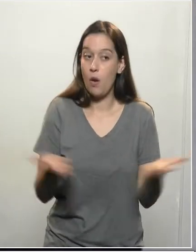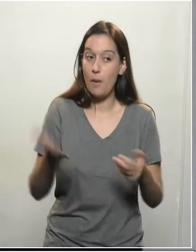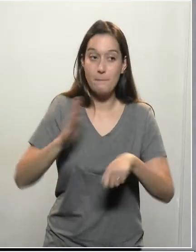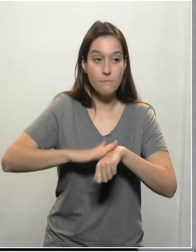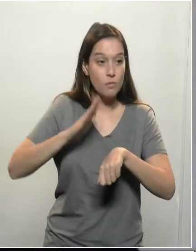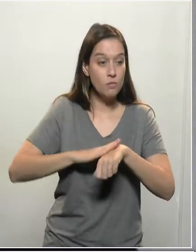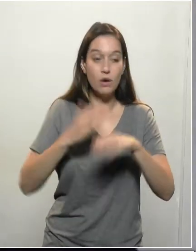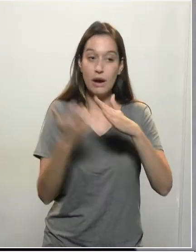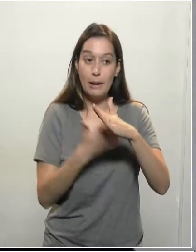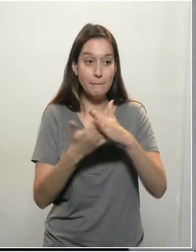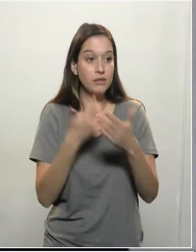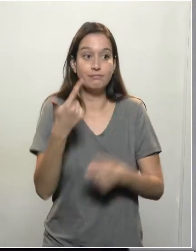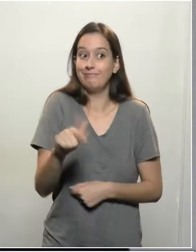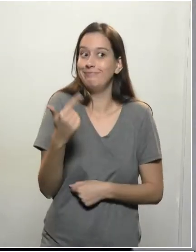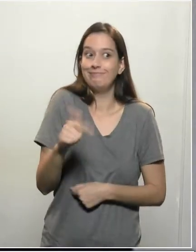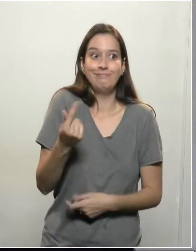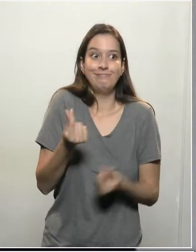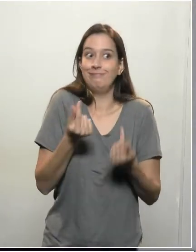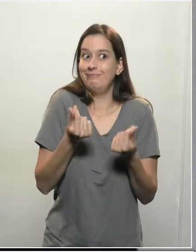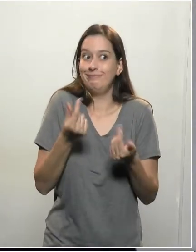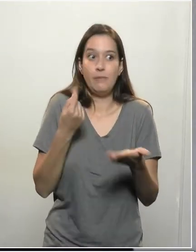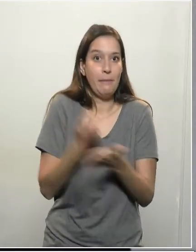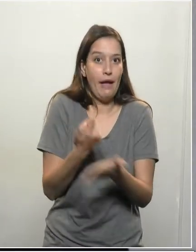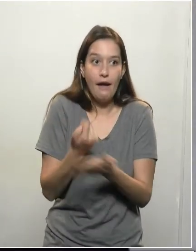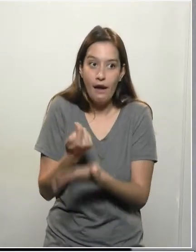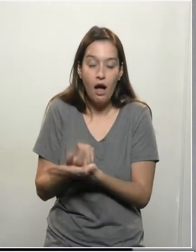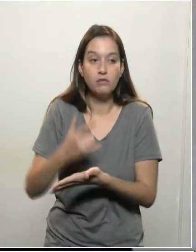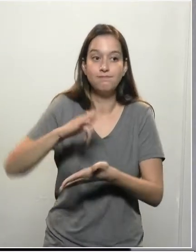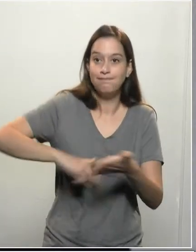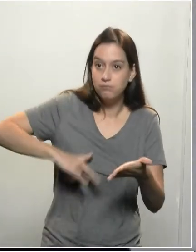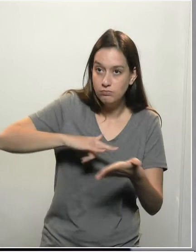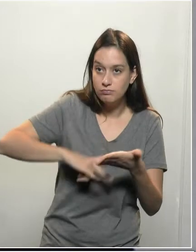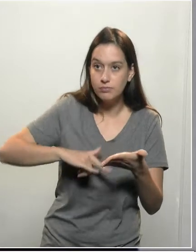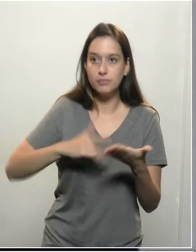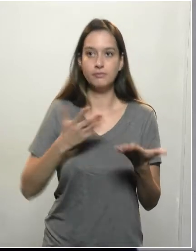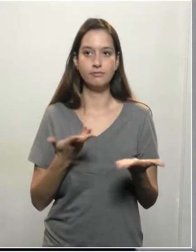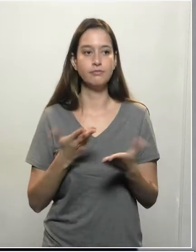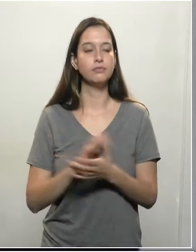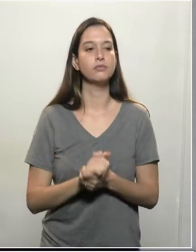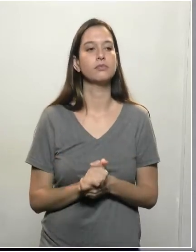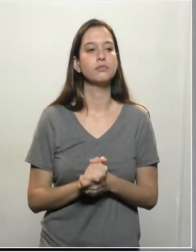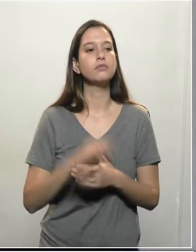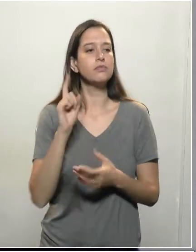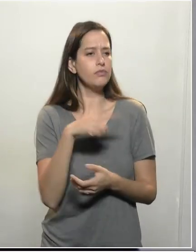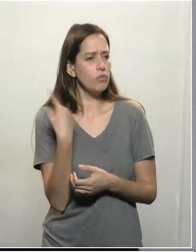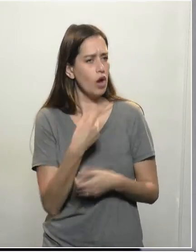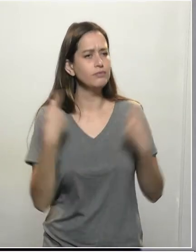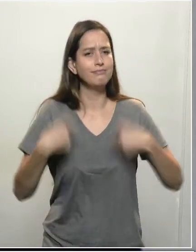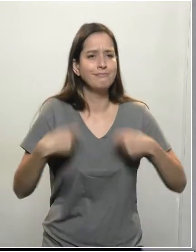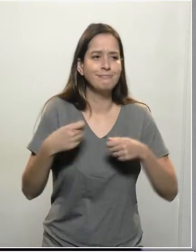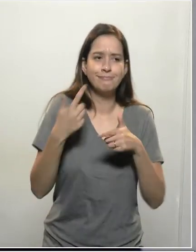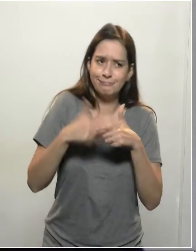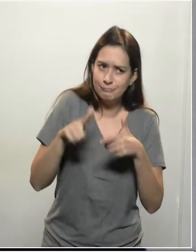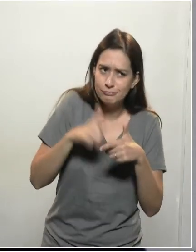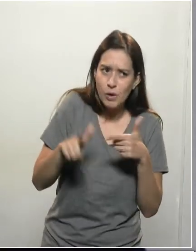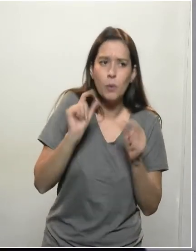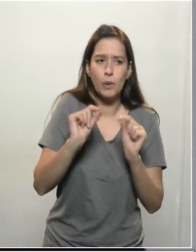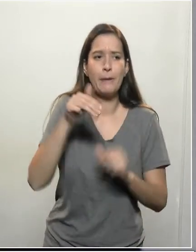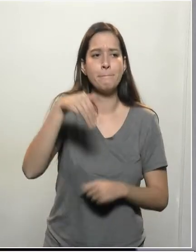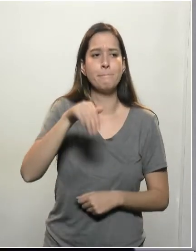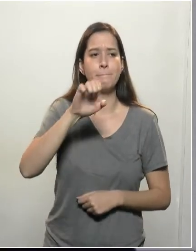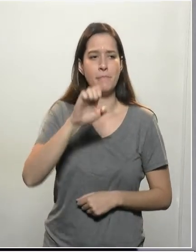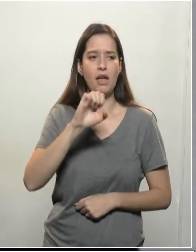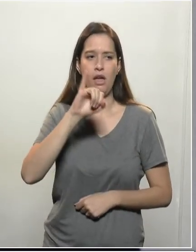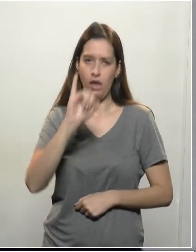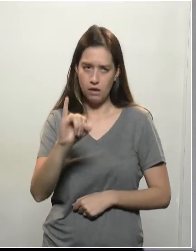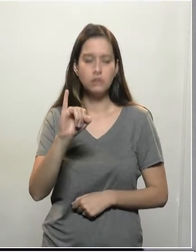ainda financeiras do restabelecimento econômico. A gente tem um programa para MEI, para micro e para pequena empresa, que é